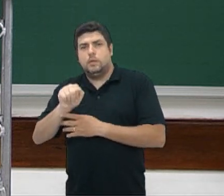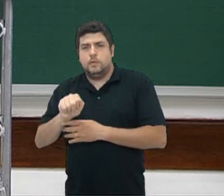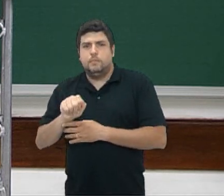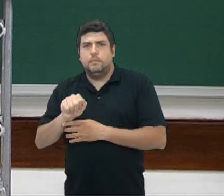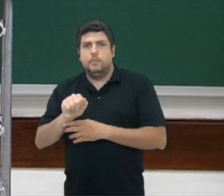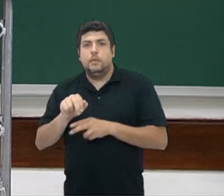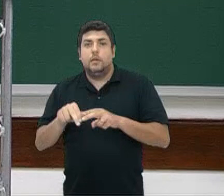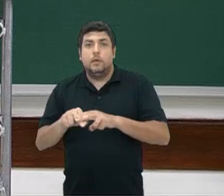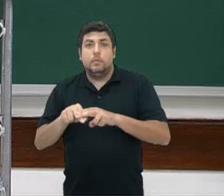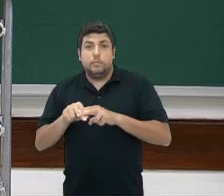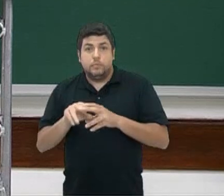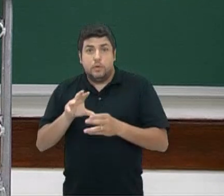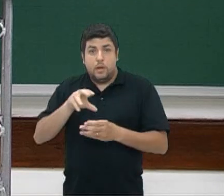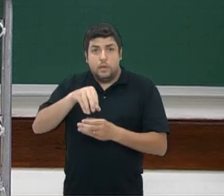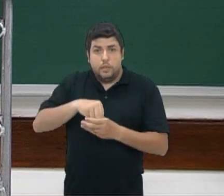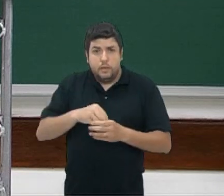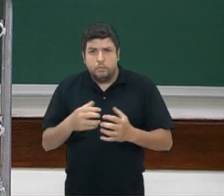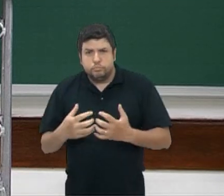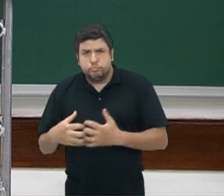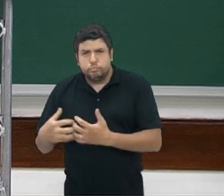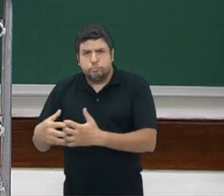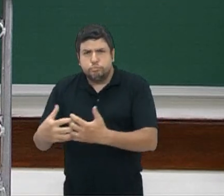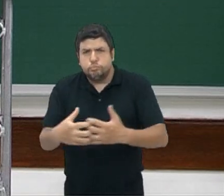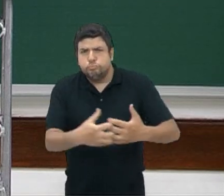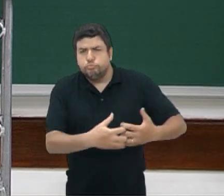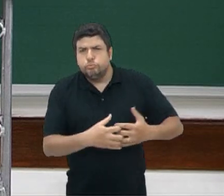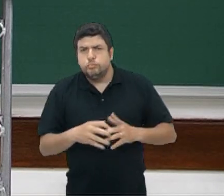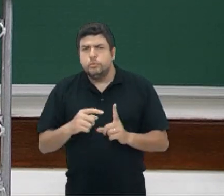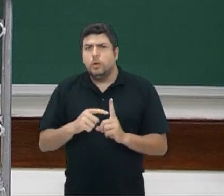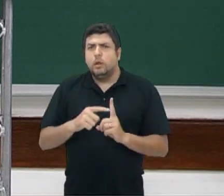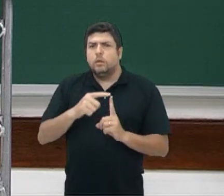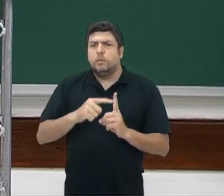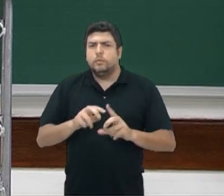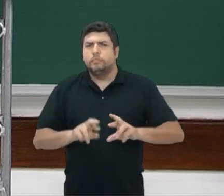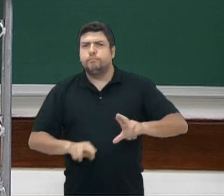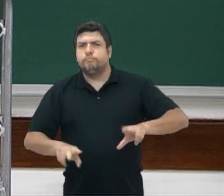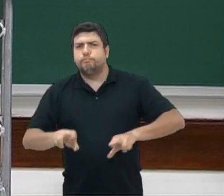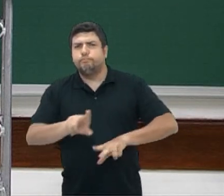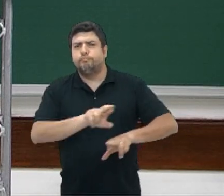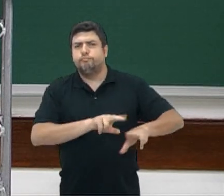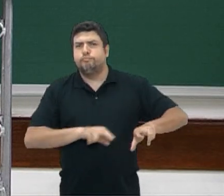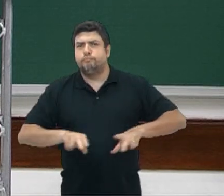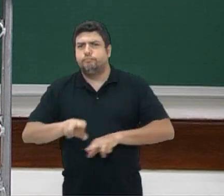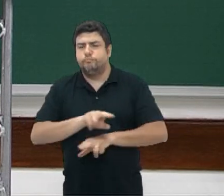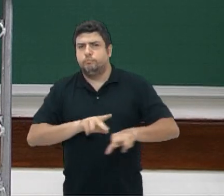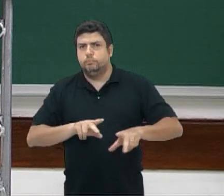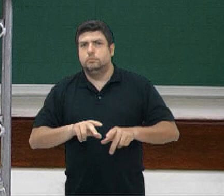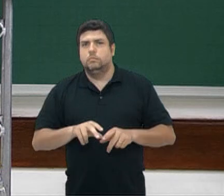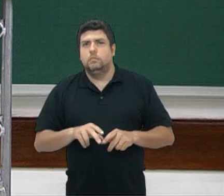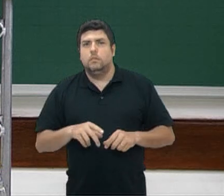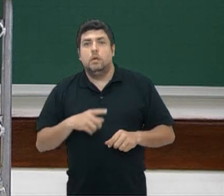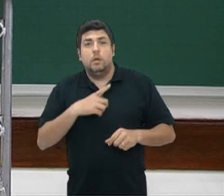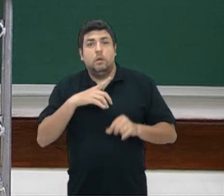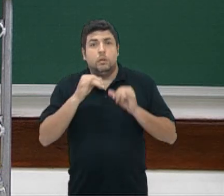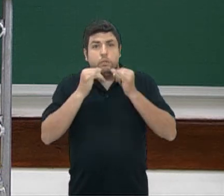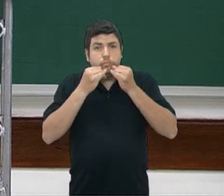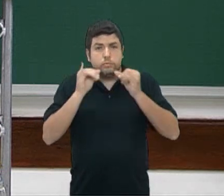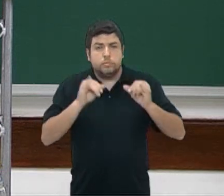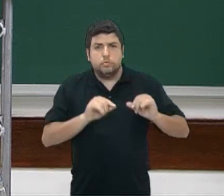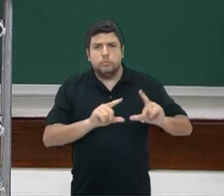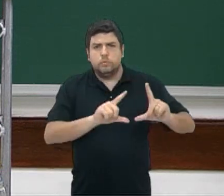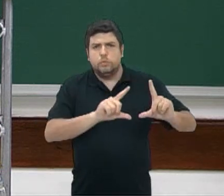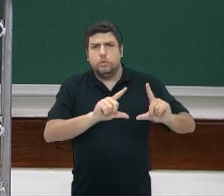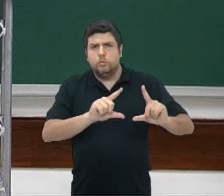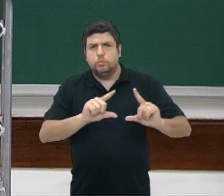desses componentes. Quando você tem essa circunstância, então você tem percas de energia na